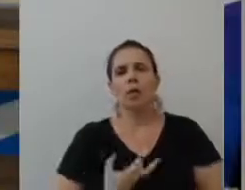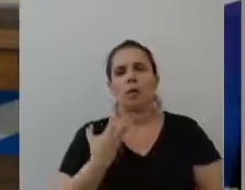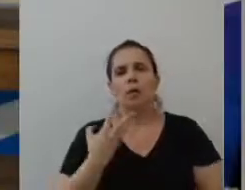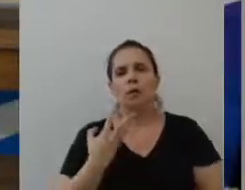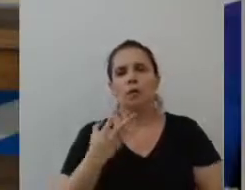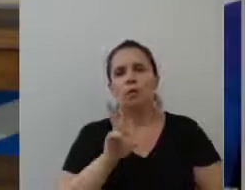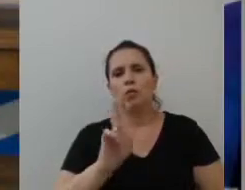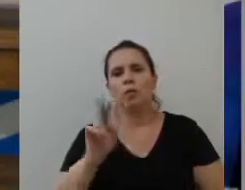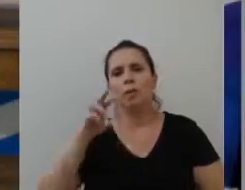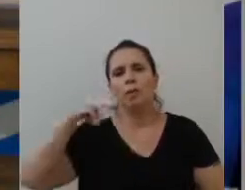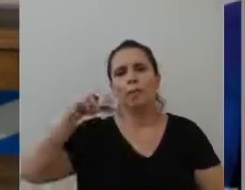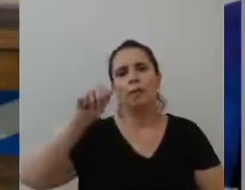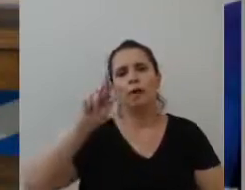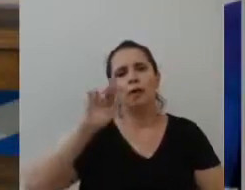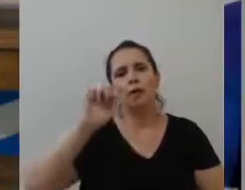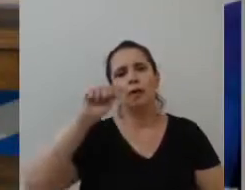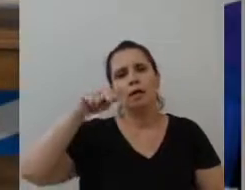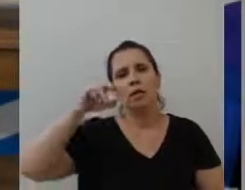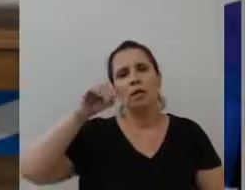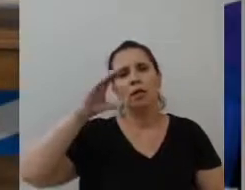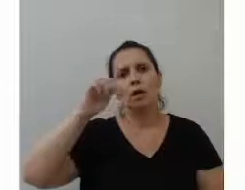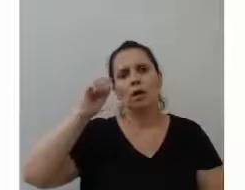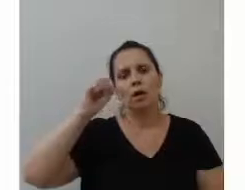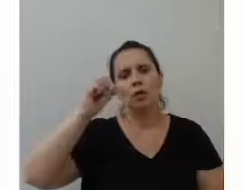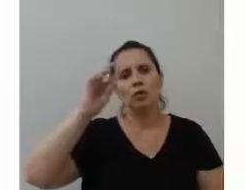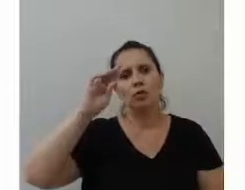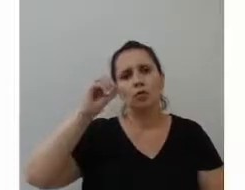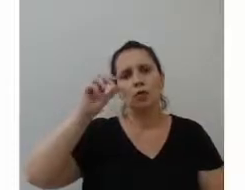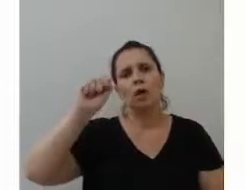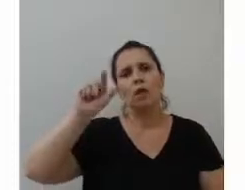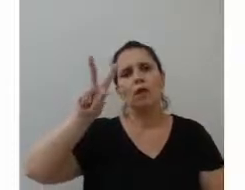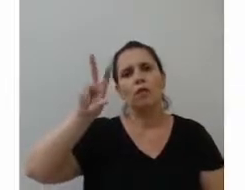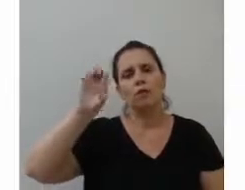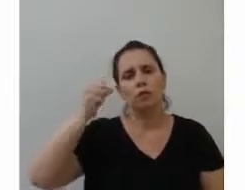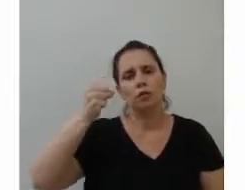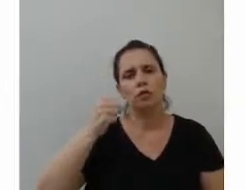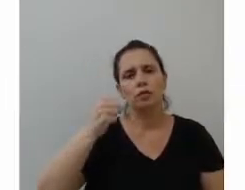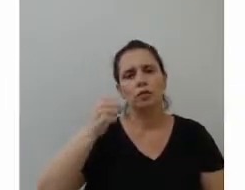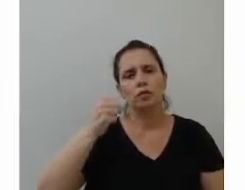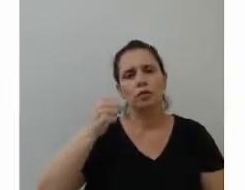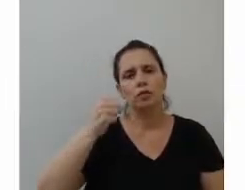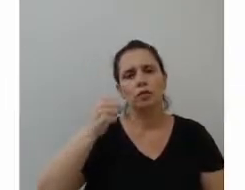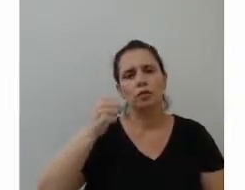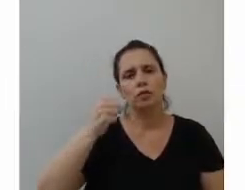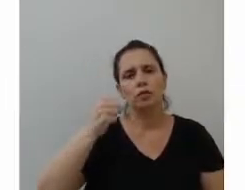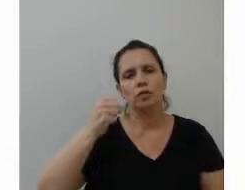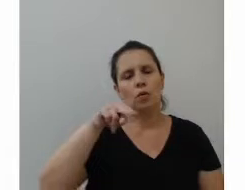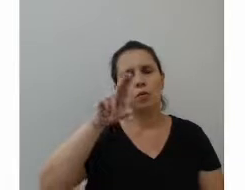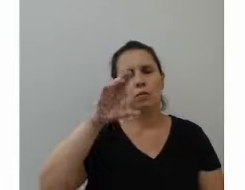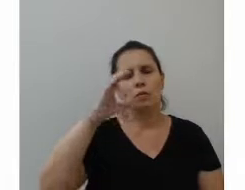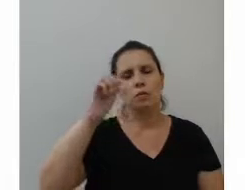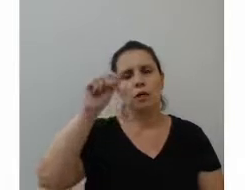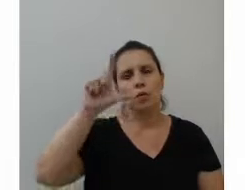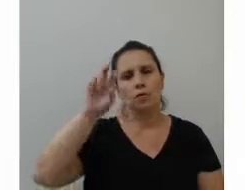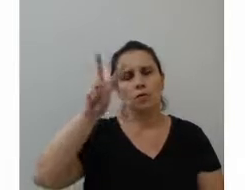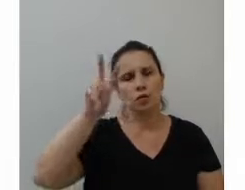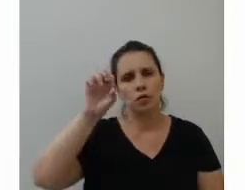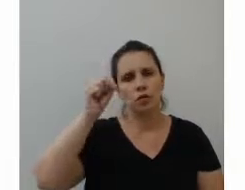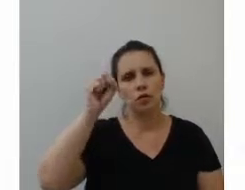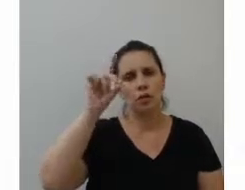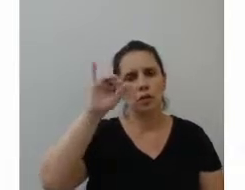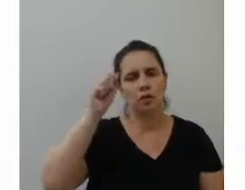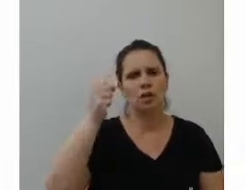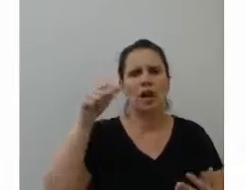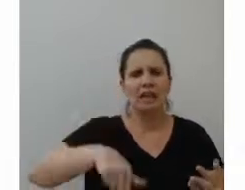Baiano Castro Alves. Texto de número 2 está na tua tela, O Canto do Guerreiro, Gonçalves Dias. Aqui na floresta dos